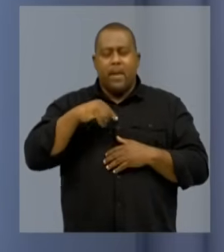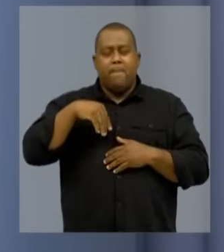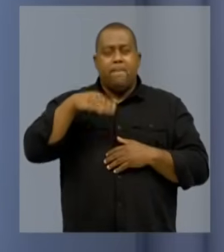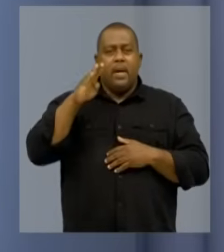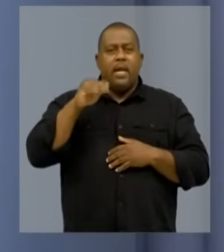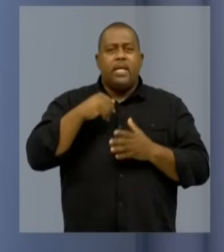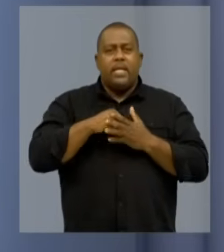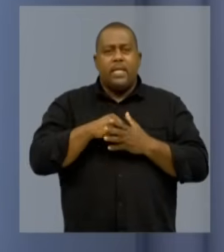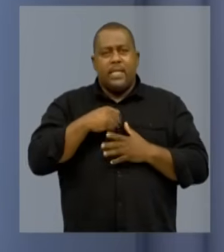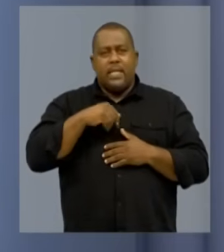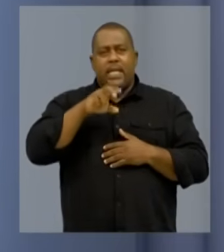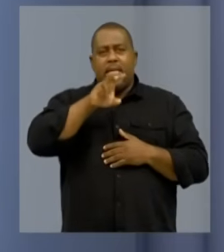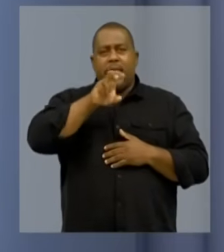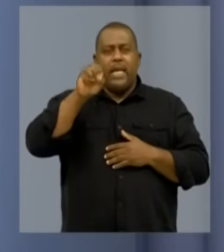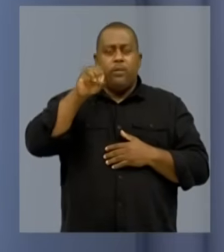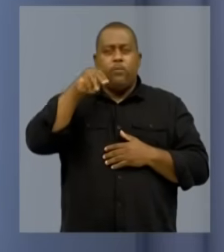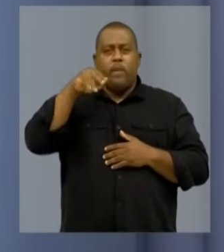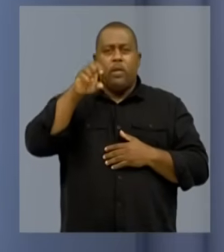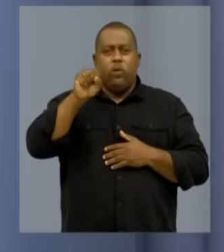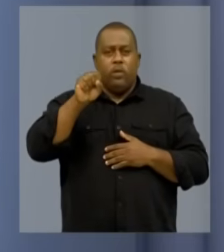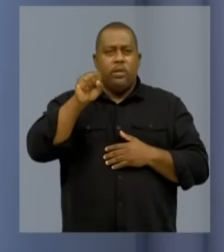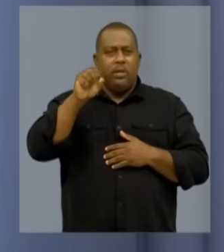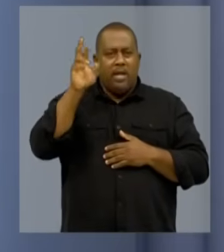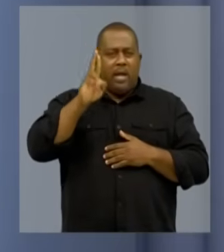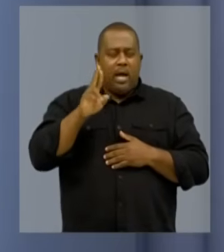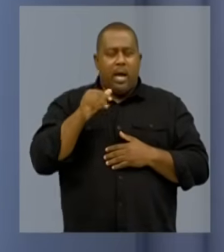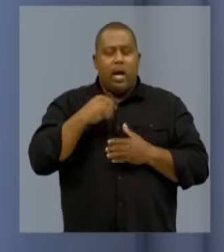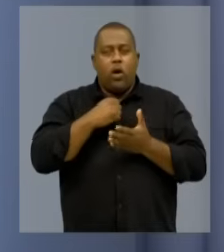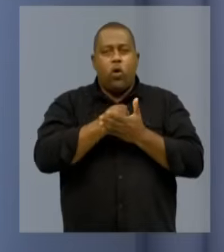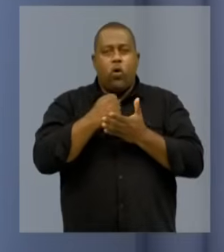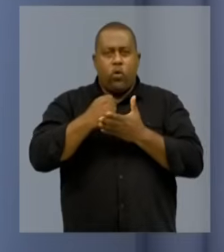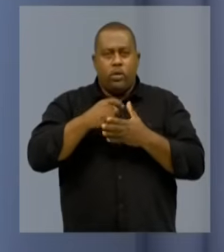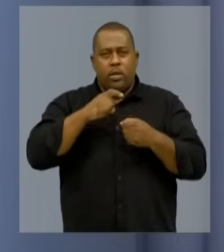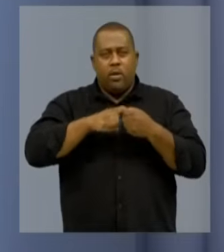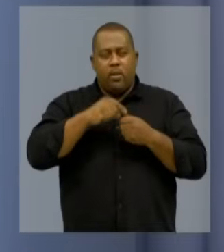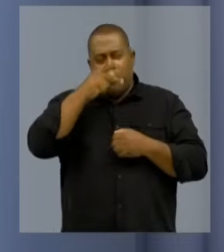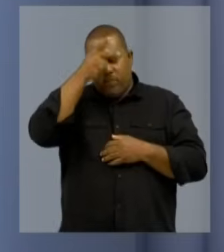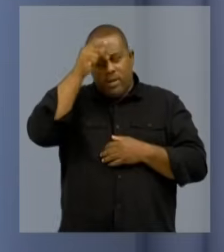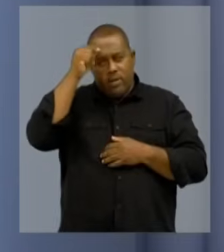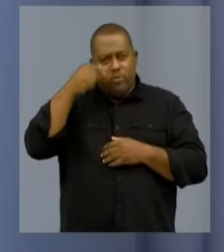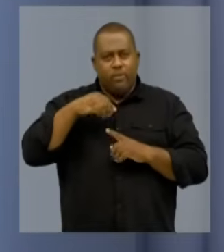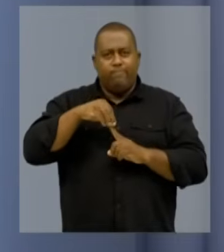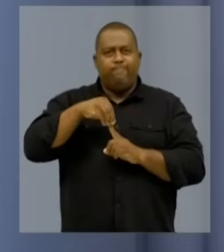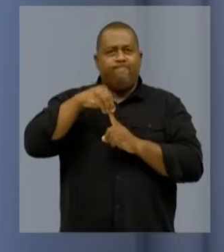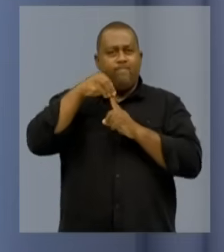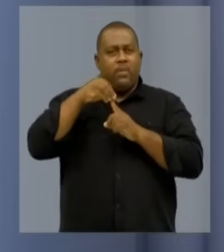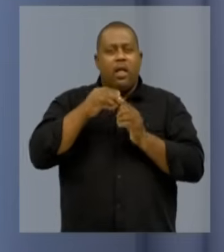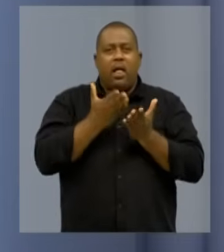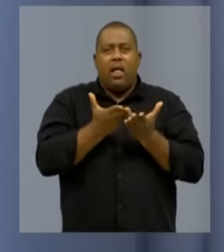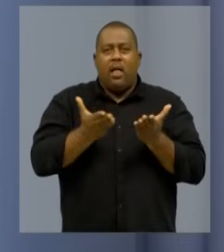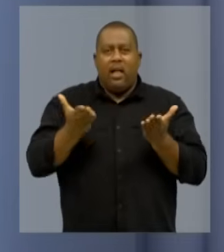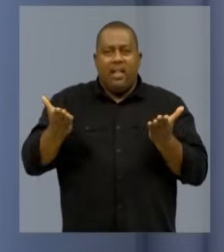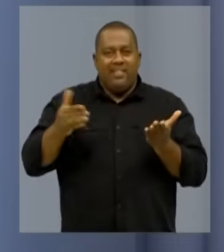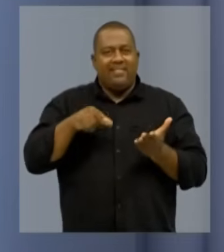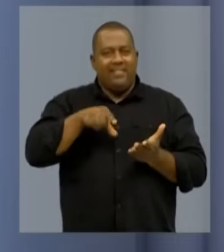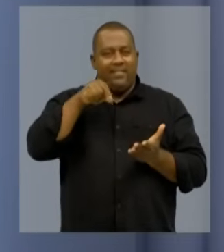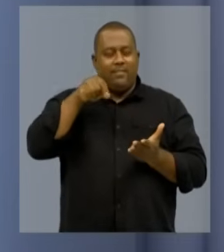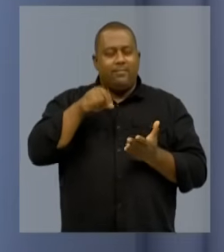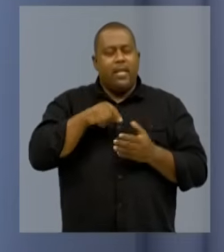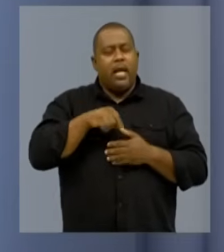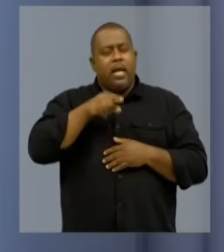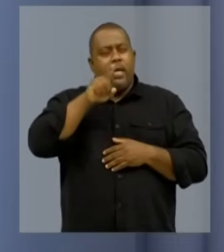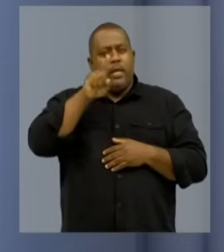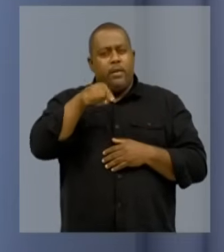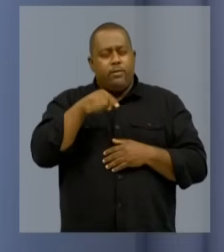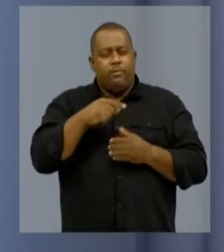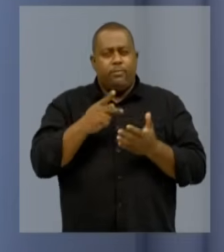milhões em contratos com a prefeitura, monopolizando em absoluto as licitações. E isso é algo que,